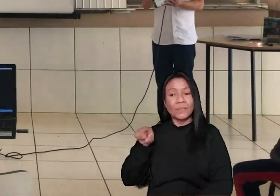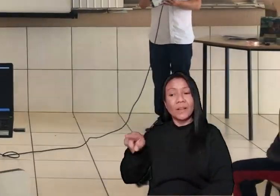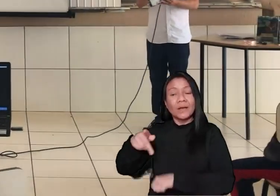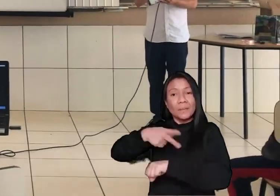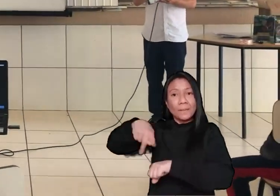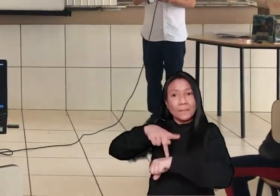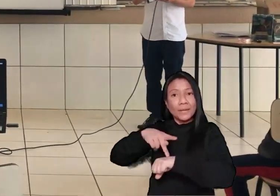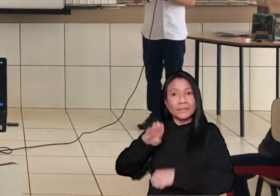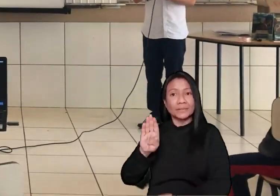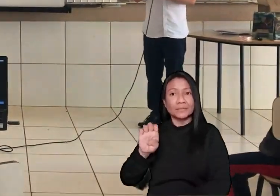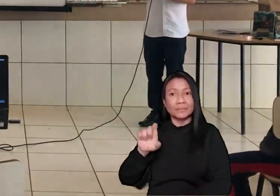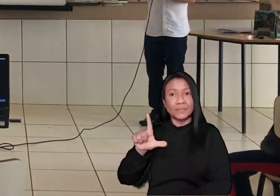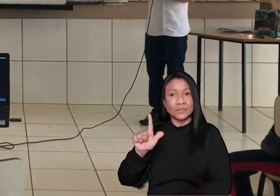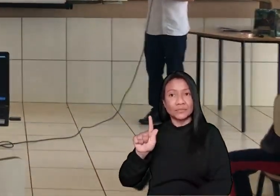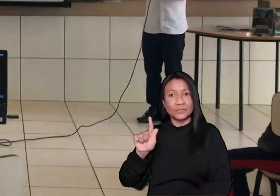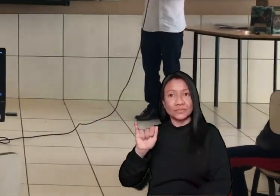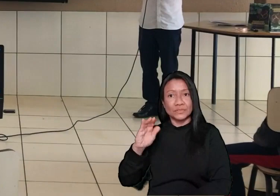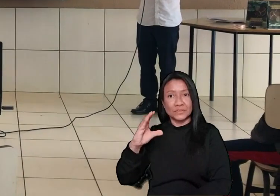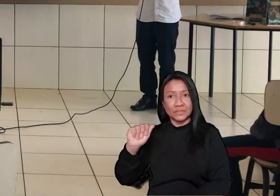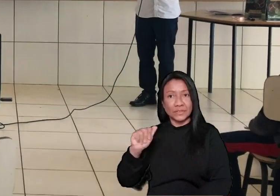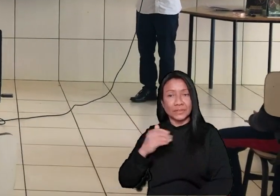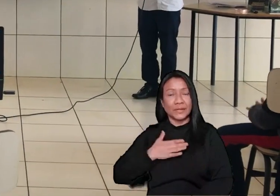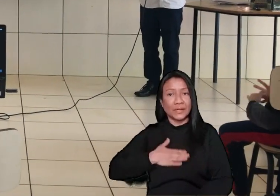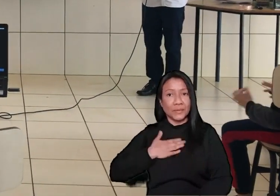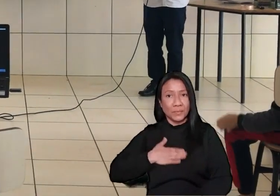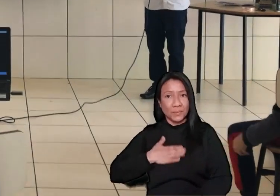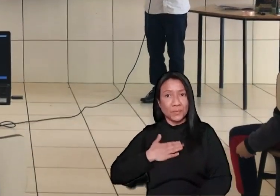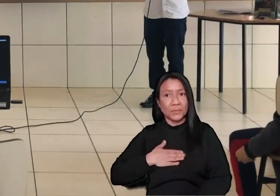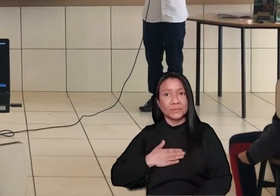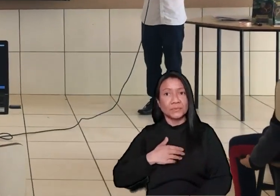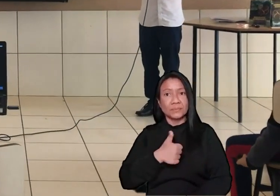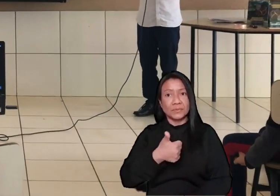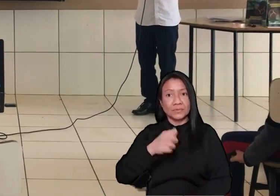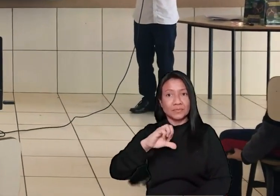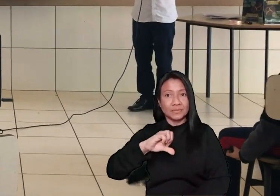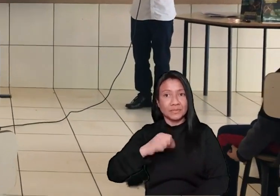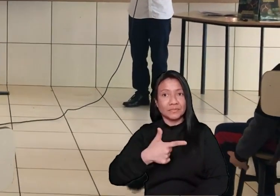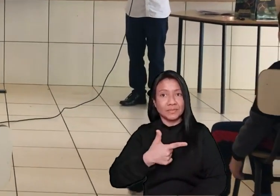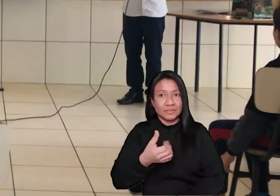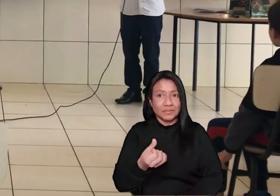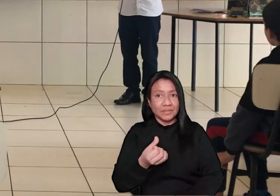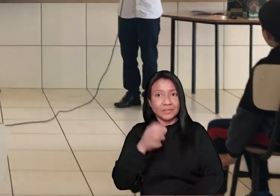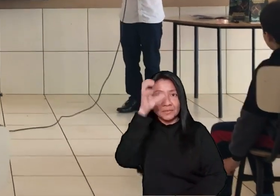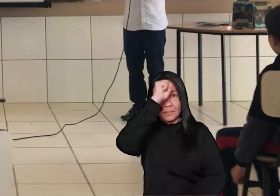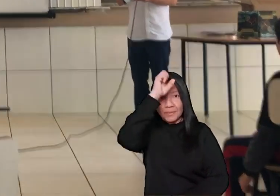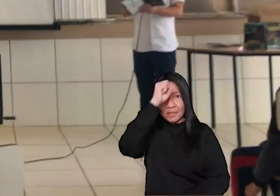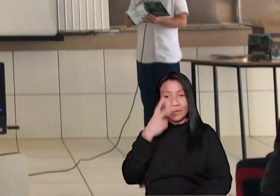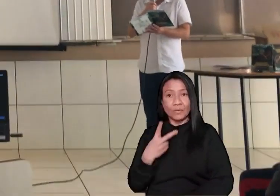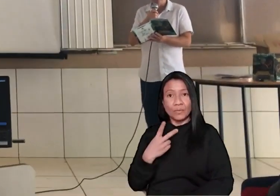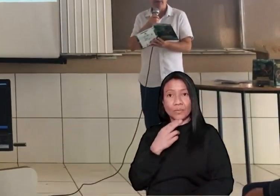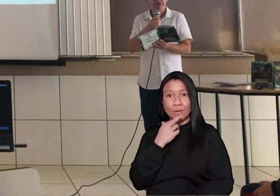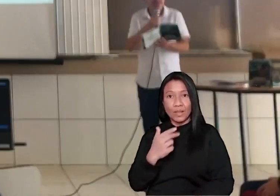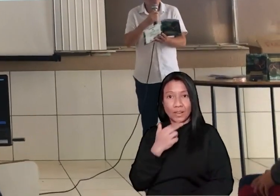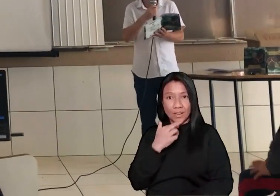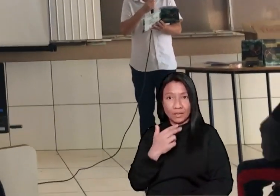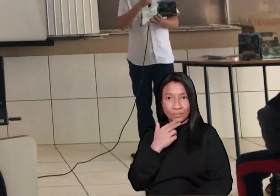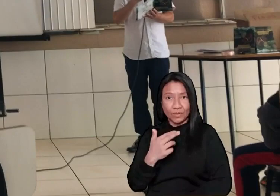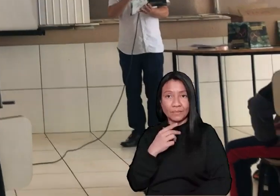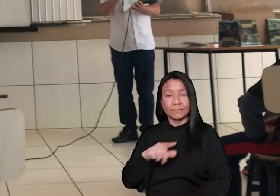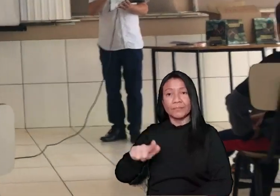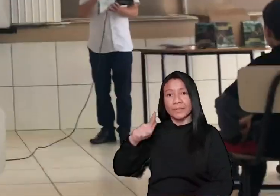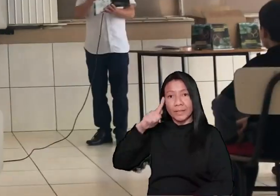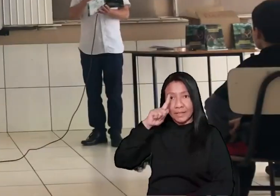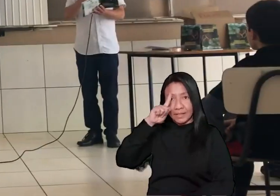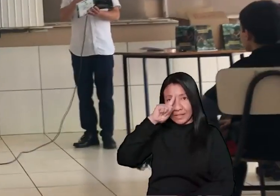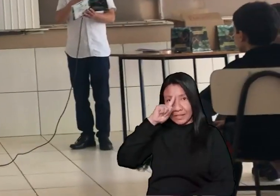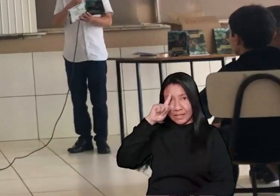latim. Em 1928, mudou-se para o Brasil. Dia 26 de janeiro de